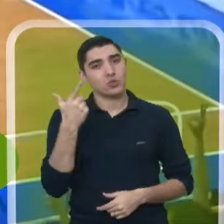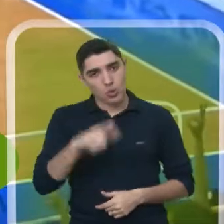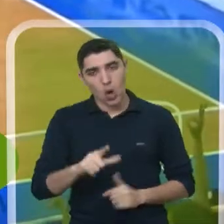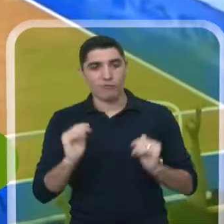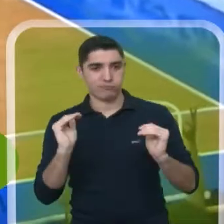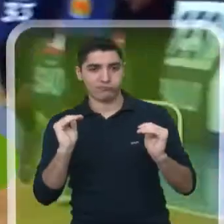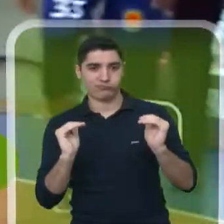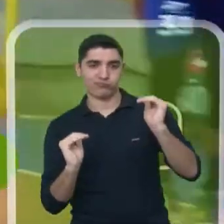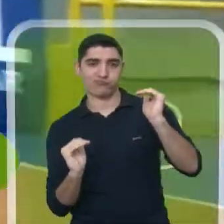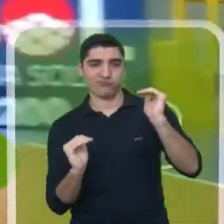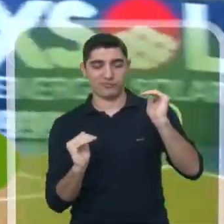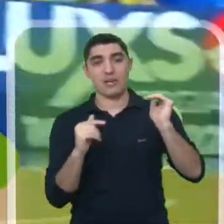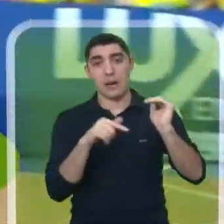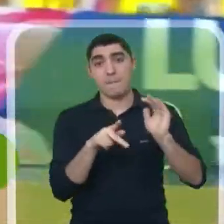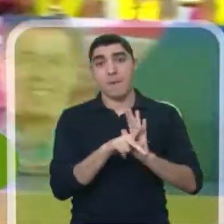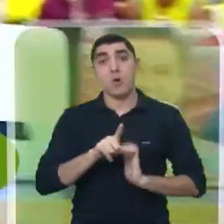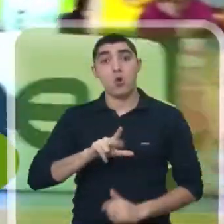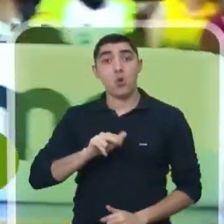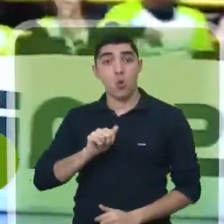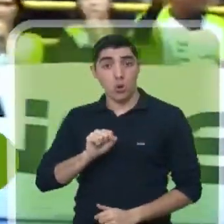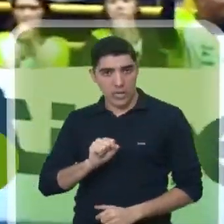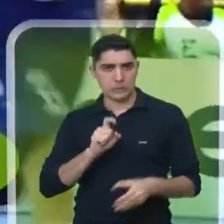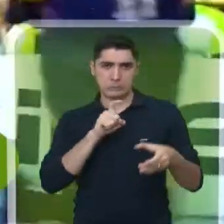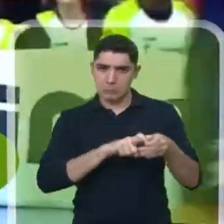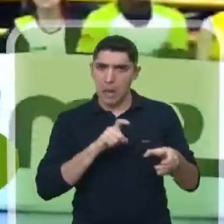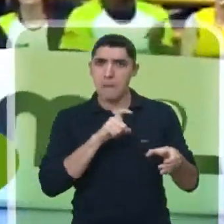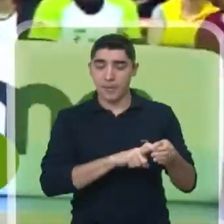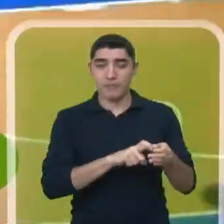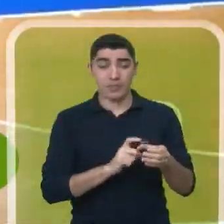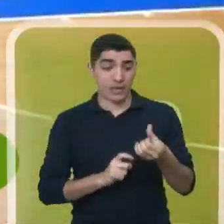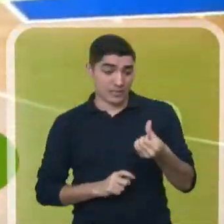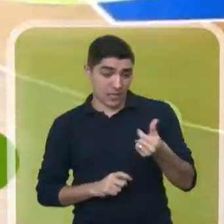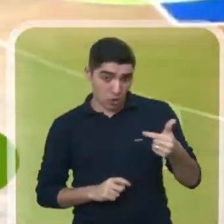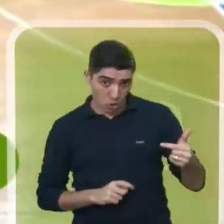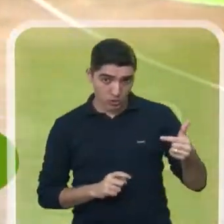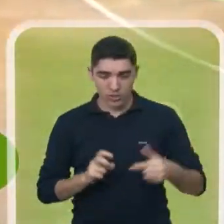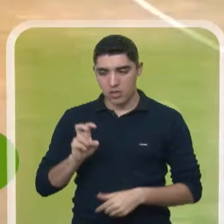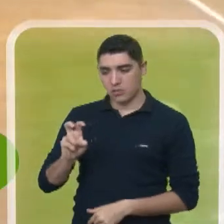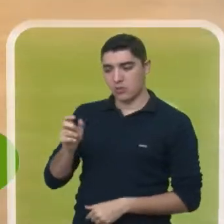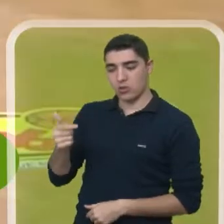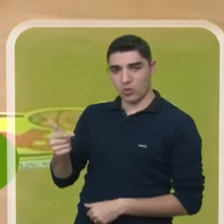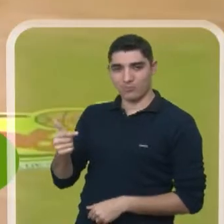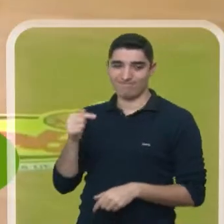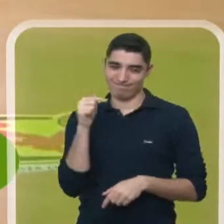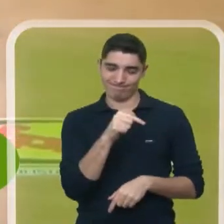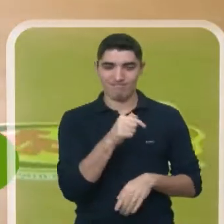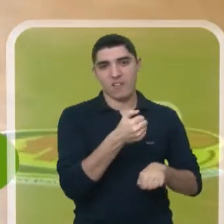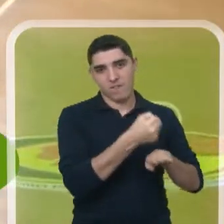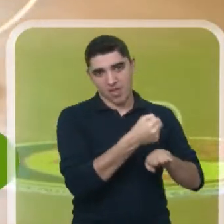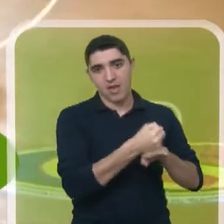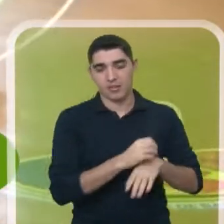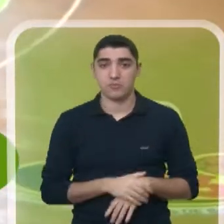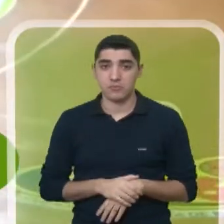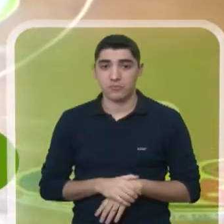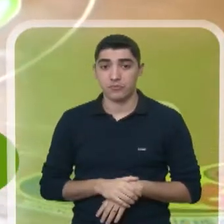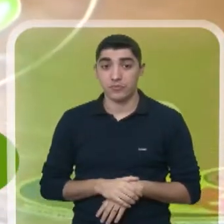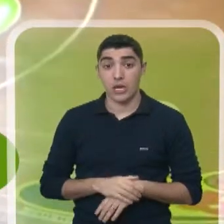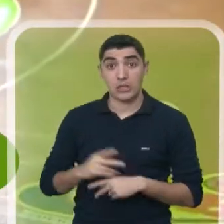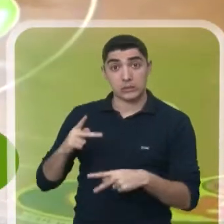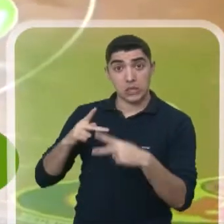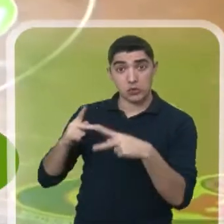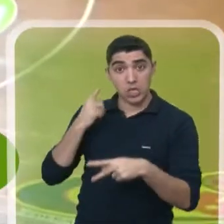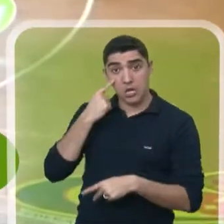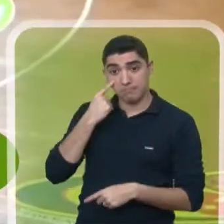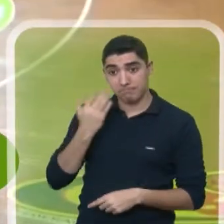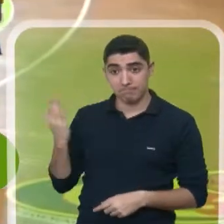cestas importantes de Lucas Dias e Scala. 62-52 Franca. Dimitri deu a resposta nesse chute